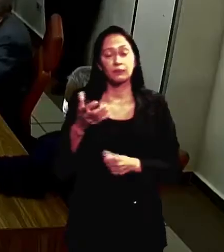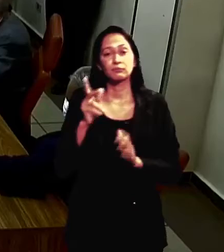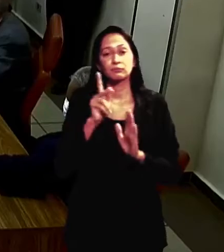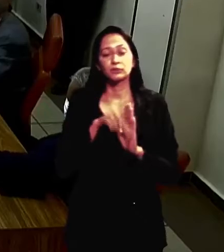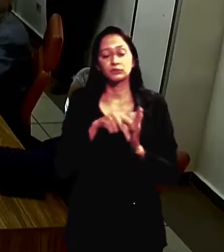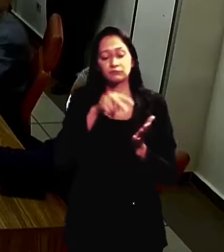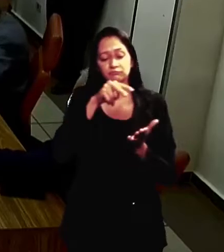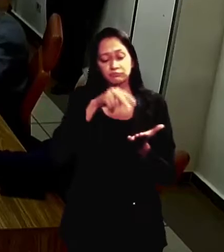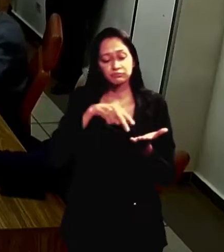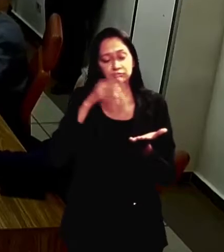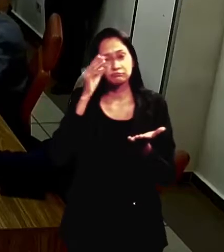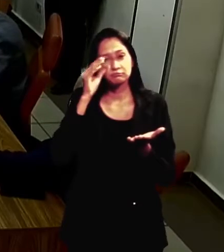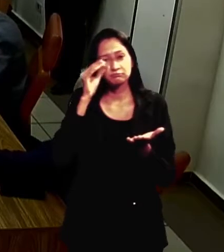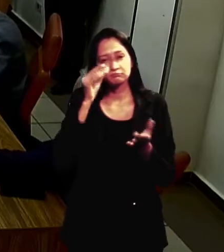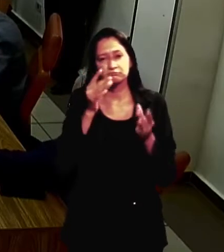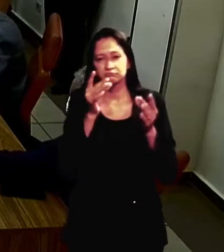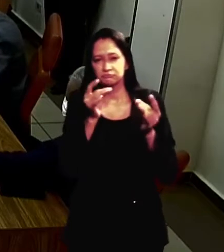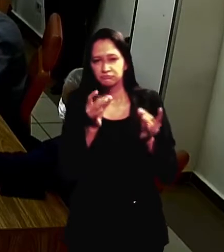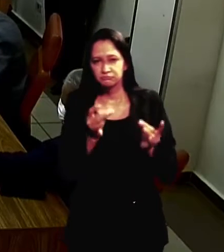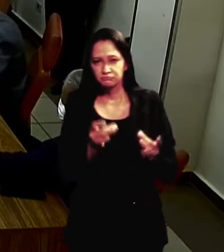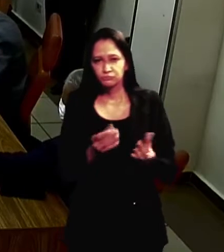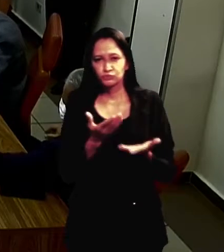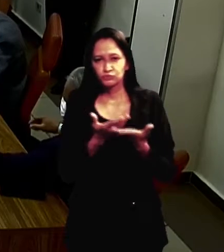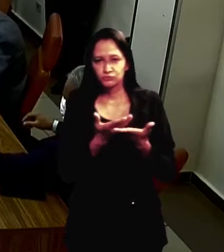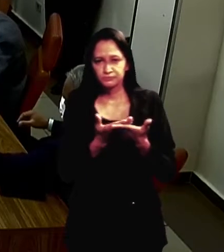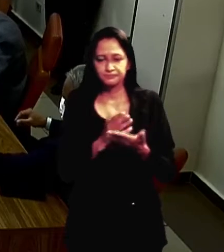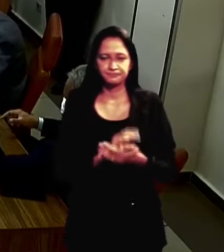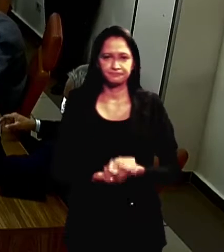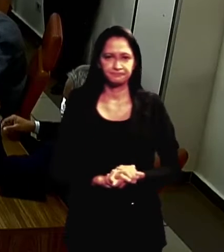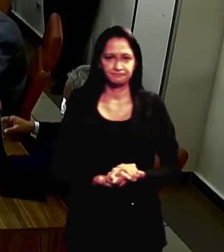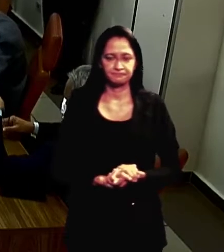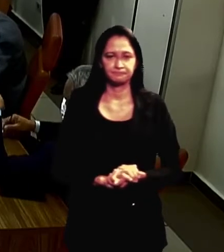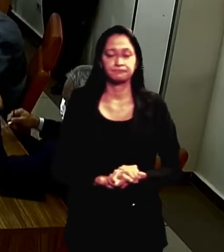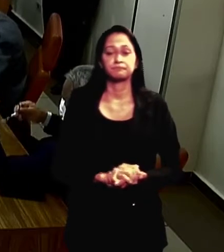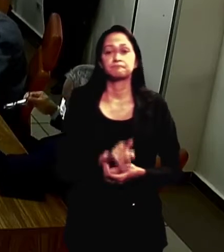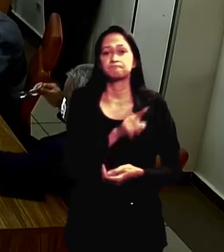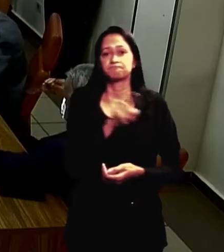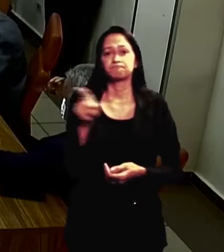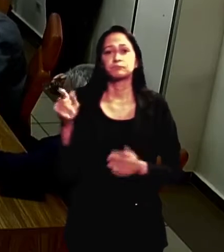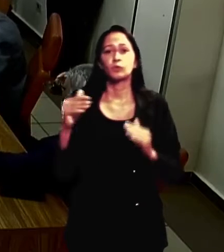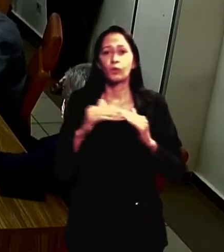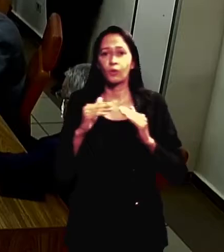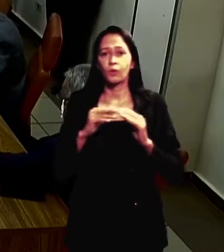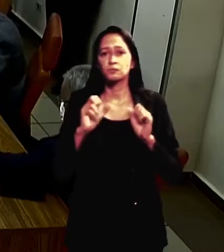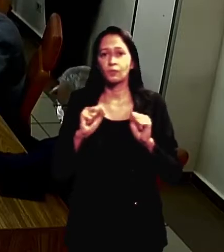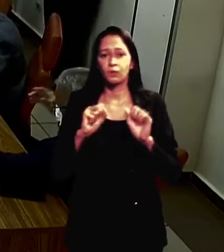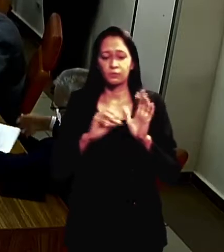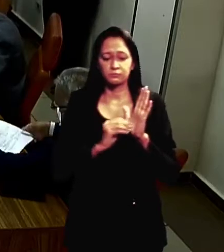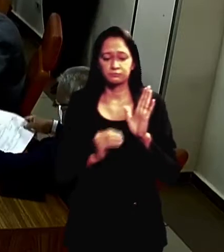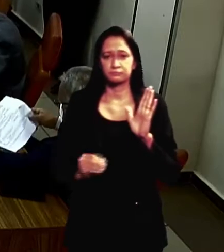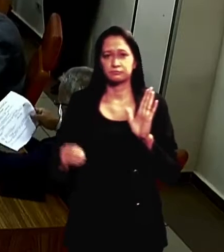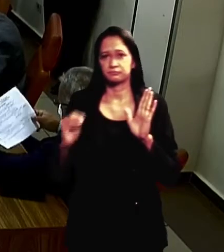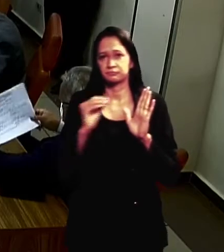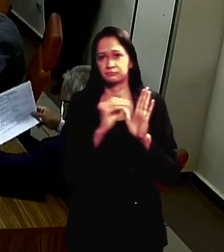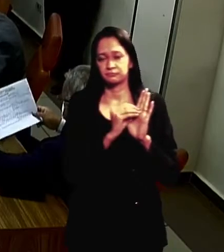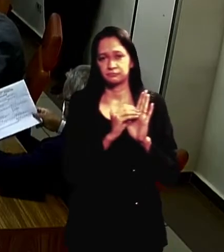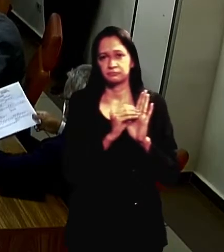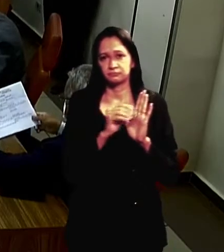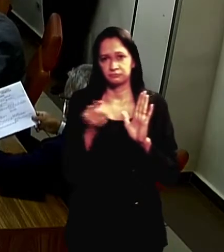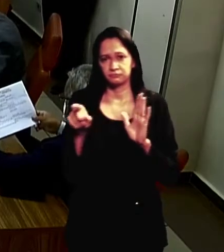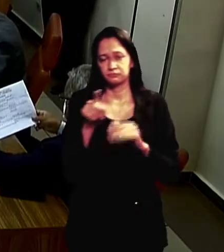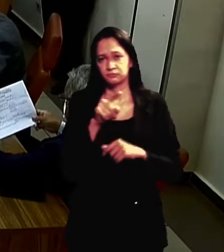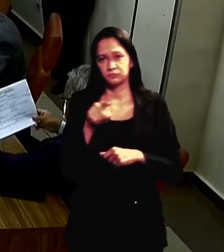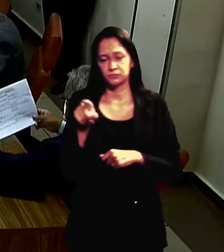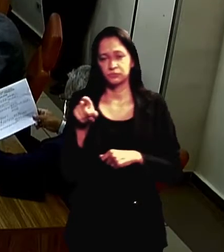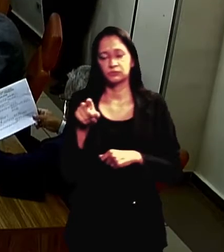projeto para a gente fazer um estudo melhor. Pedido de inversão de pauta, vereador Pedro Azulão